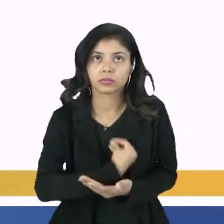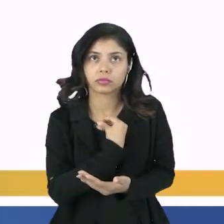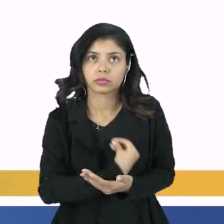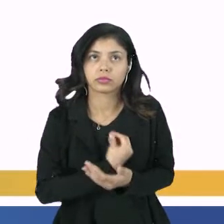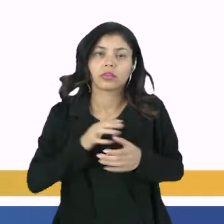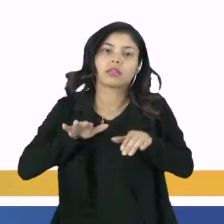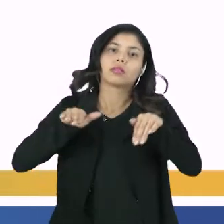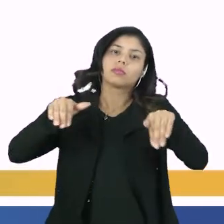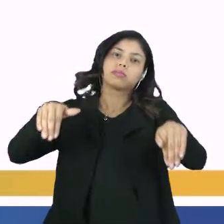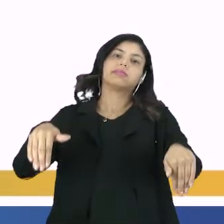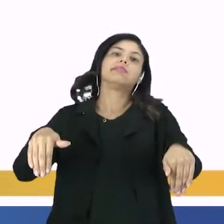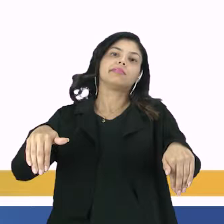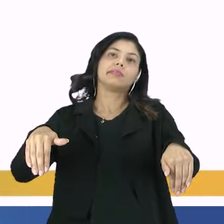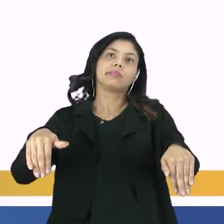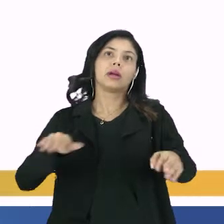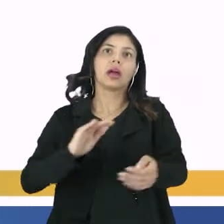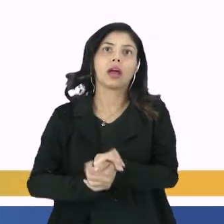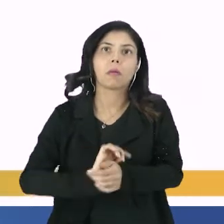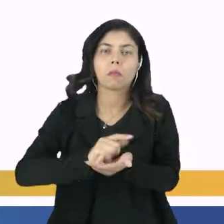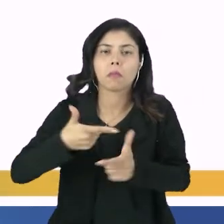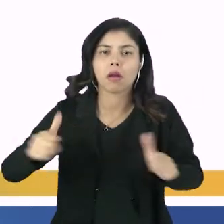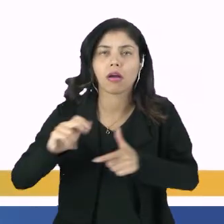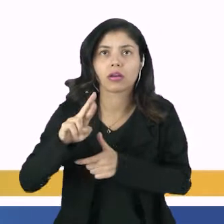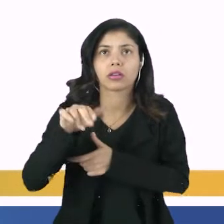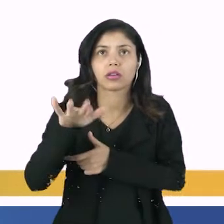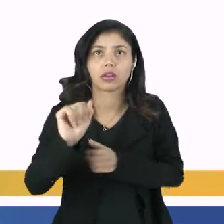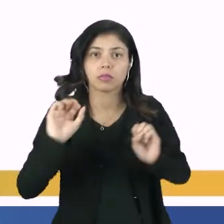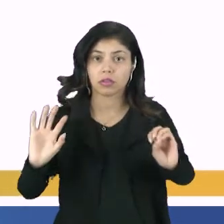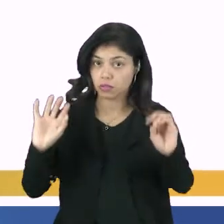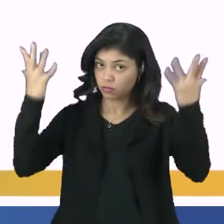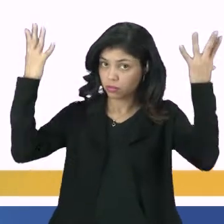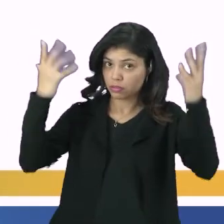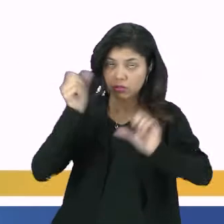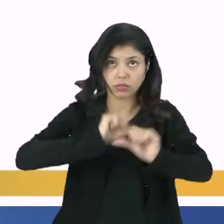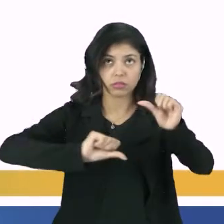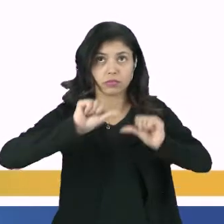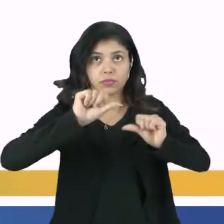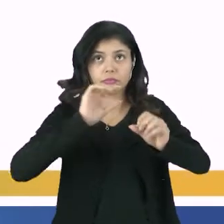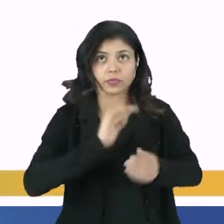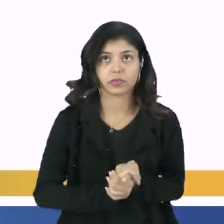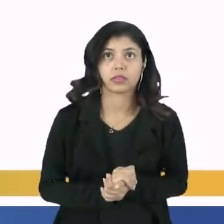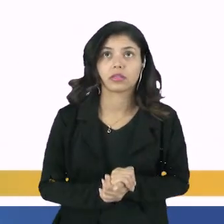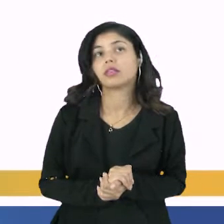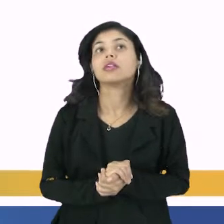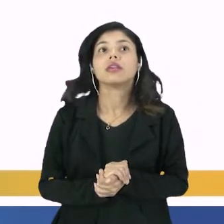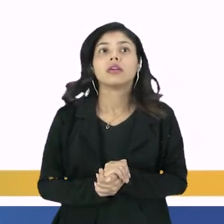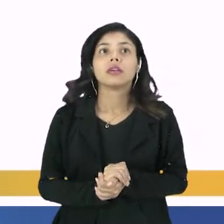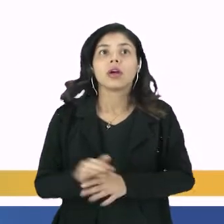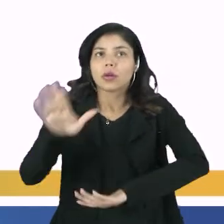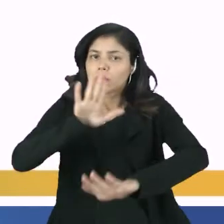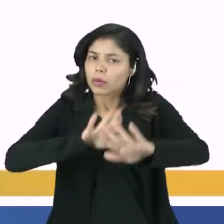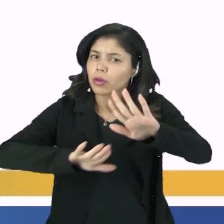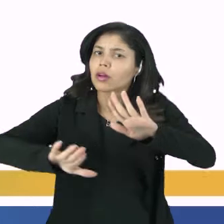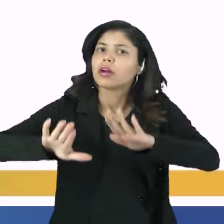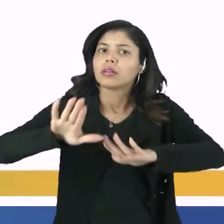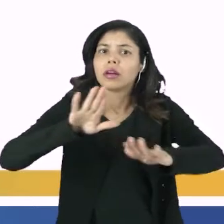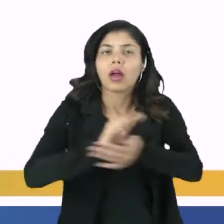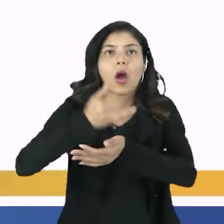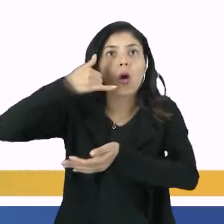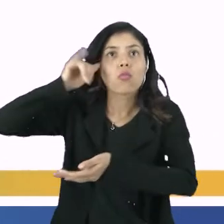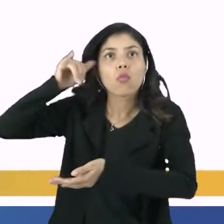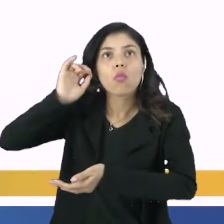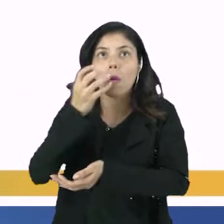sedentária e de maior autonomia diante das mudanças climáticas e naturais. O pastoreio, que é a domesticação de